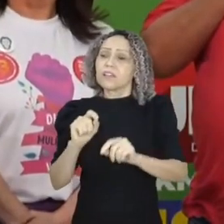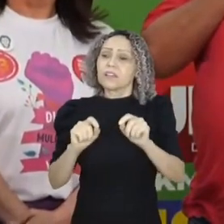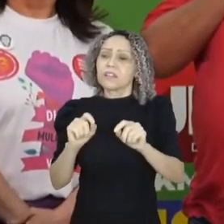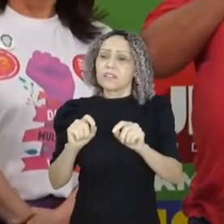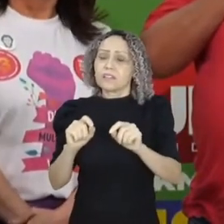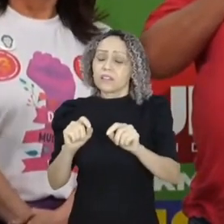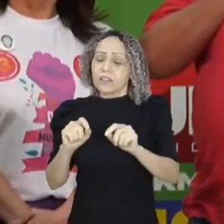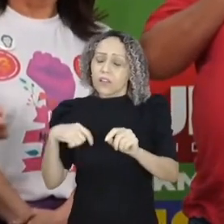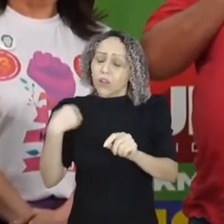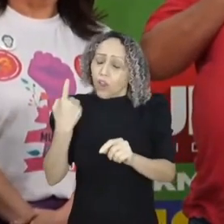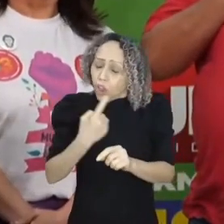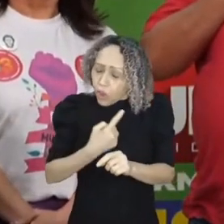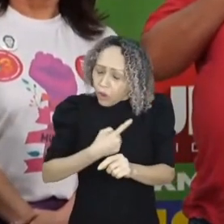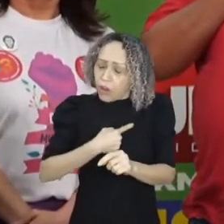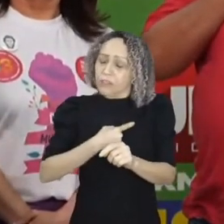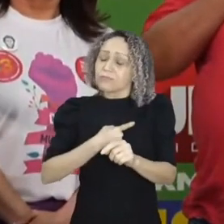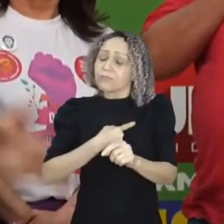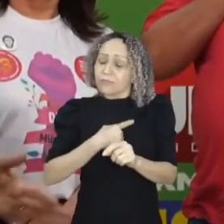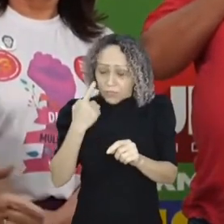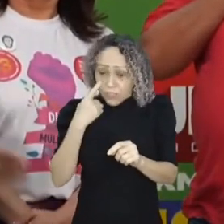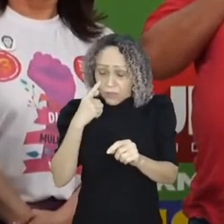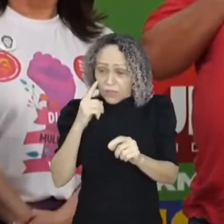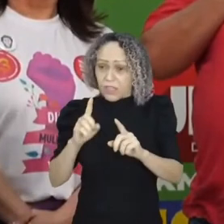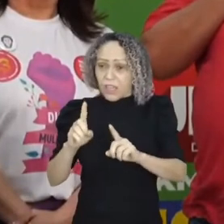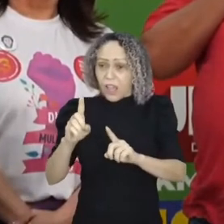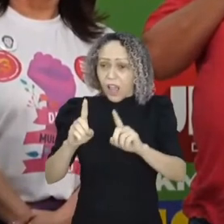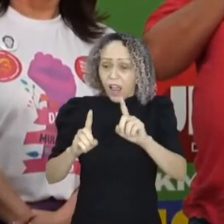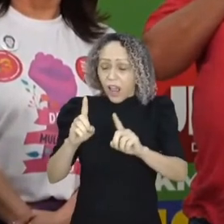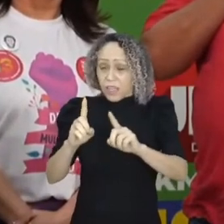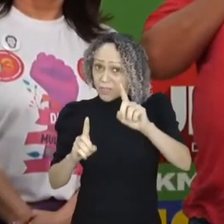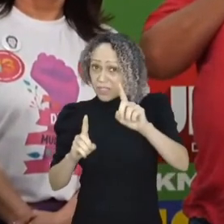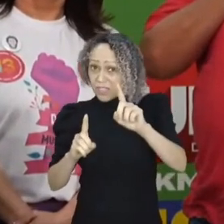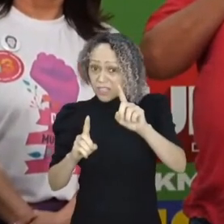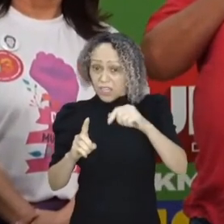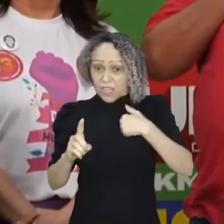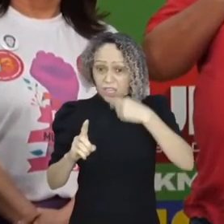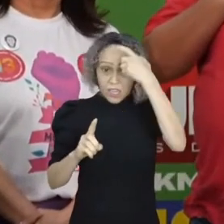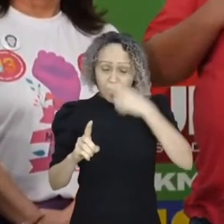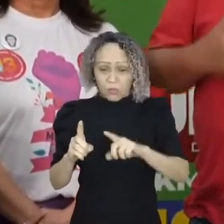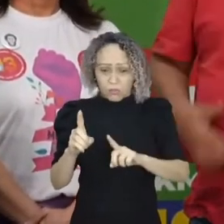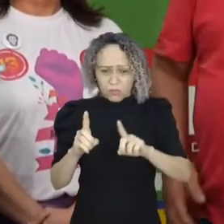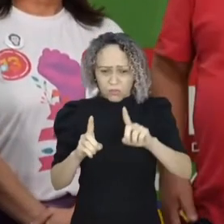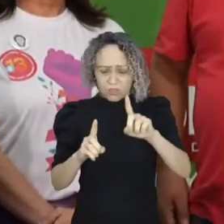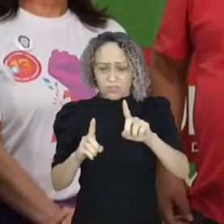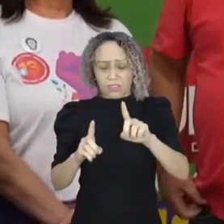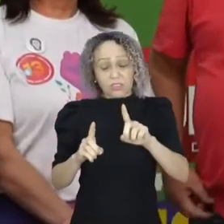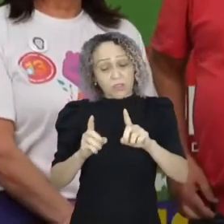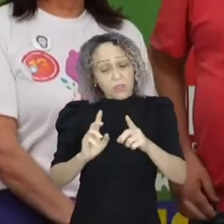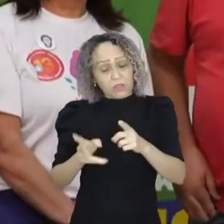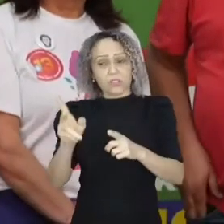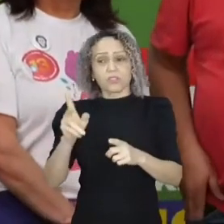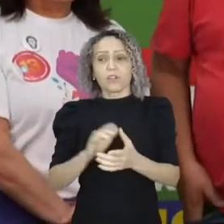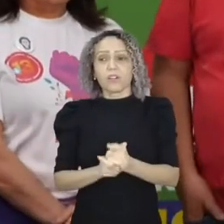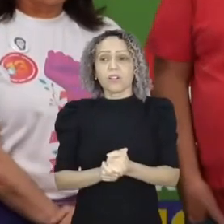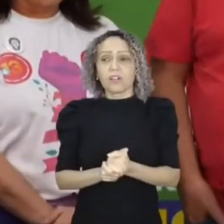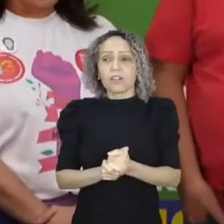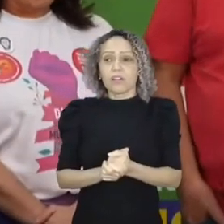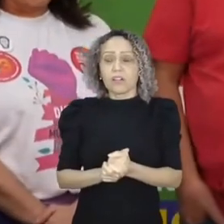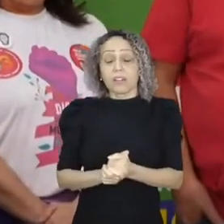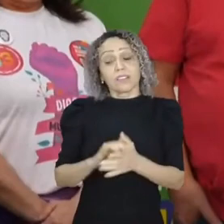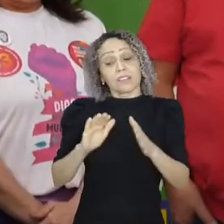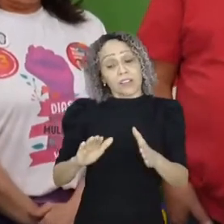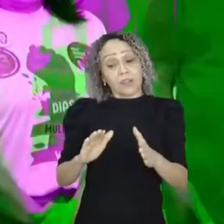até o fim. Ele sabe que ele vai perder as eleições e por isso ele está doido. Por isso ele endoidou, por isso ele ficou